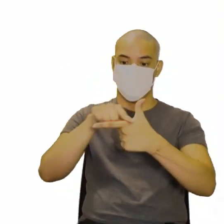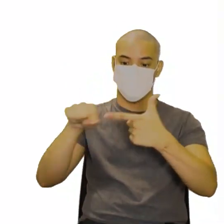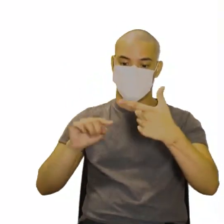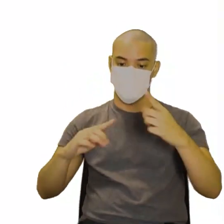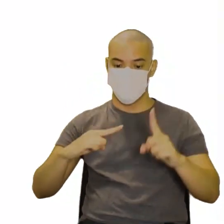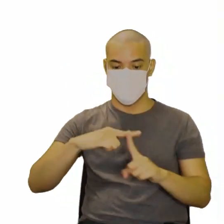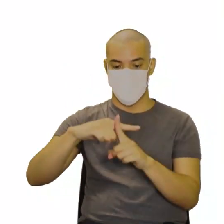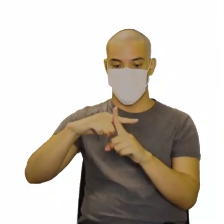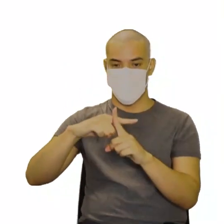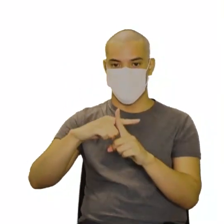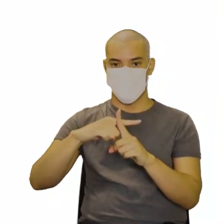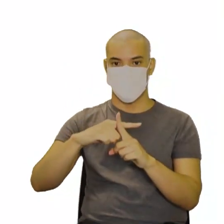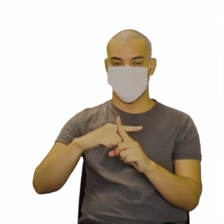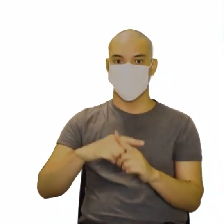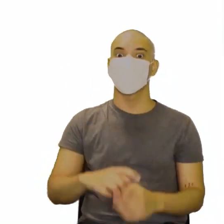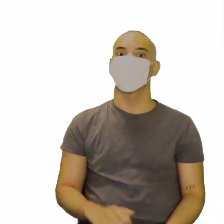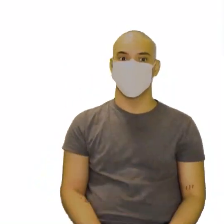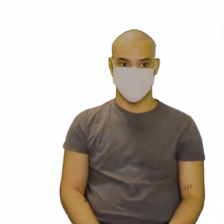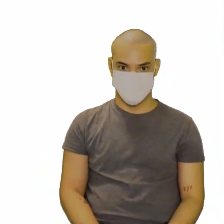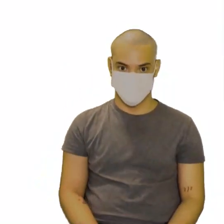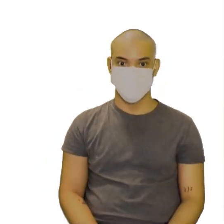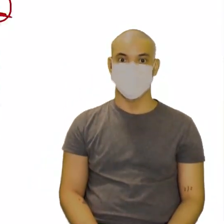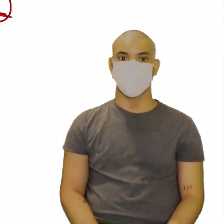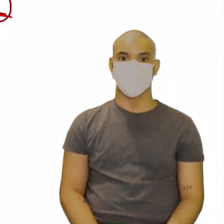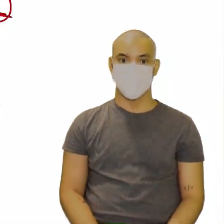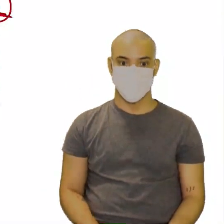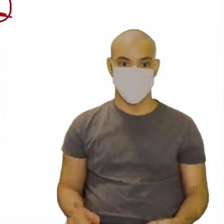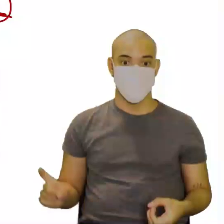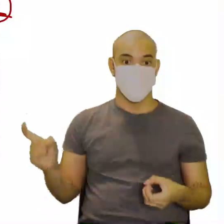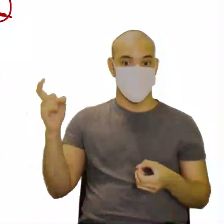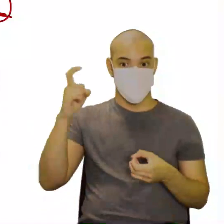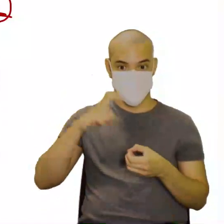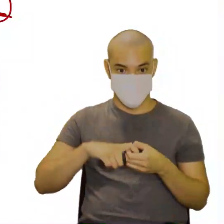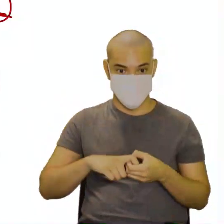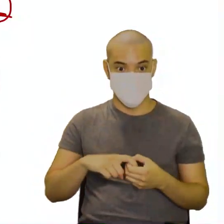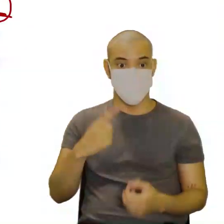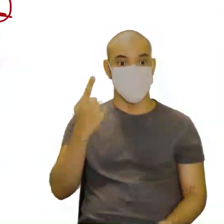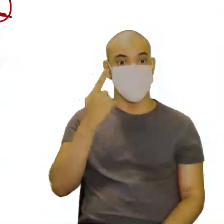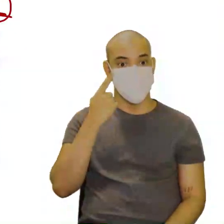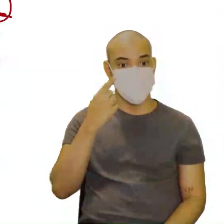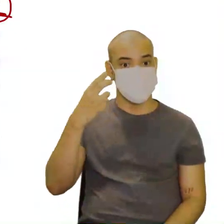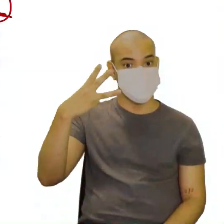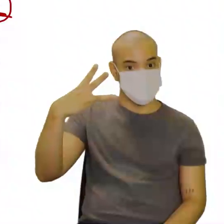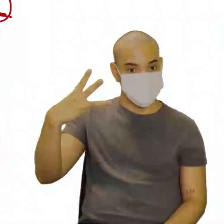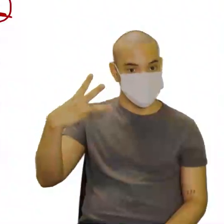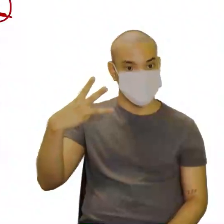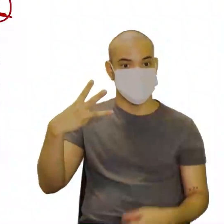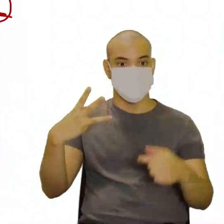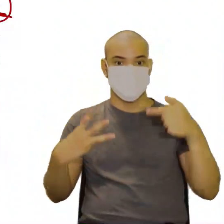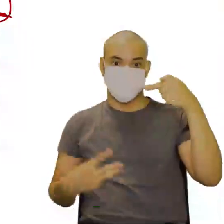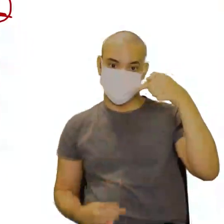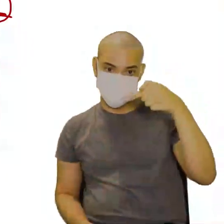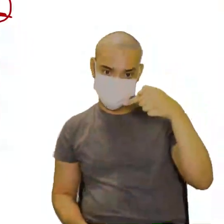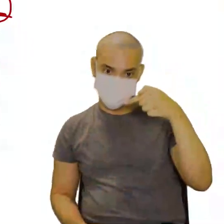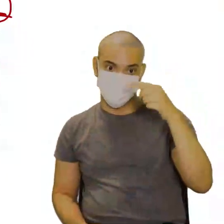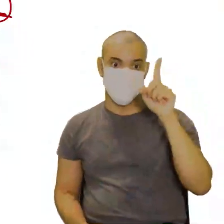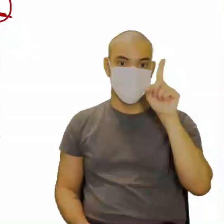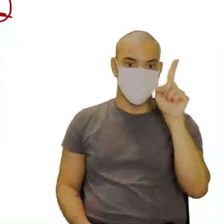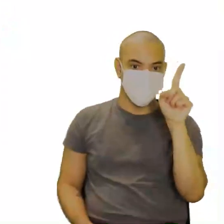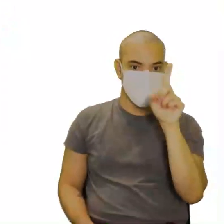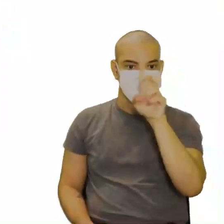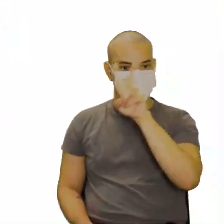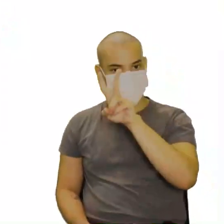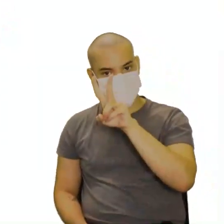das capacitâncias. Ah, então eu vou voltar aqui na questão, vou pegar aqui, vou chamar de 1 e vou chamar de